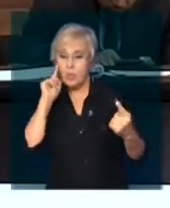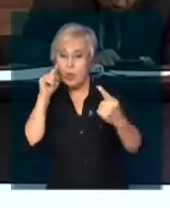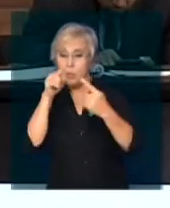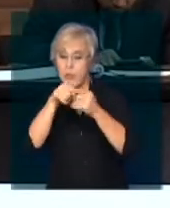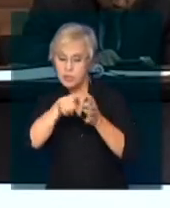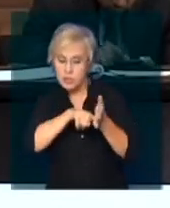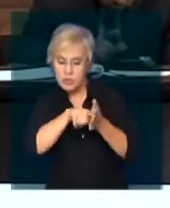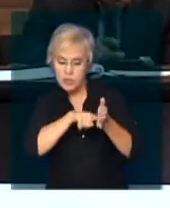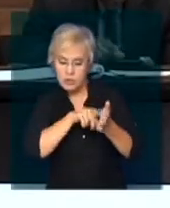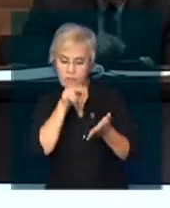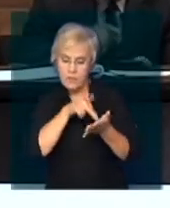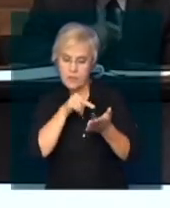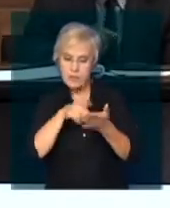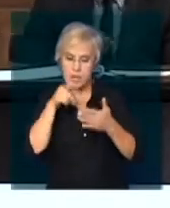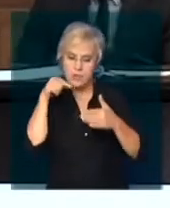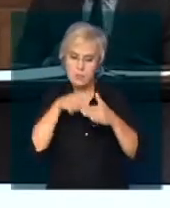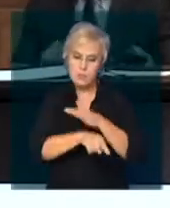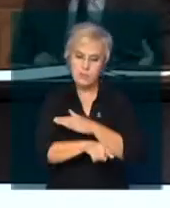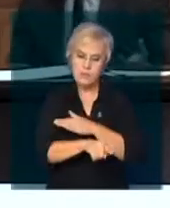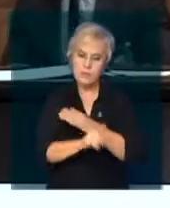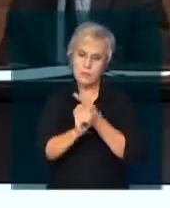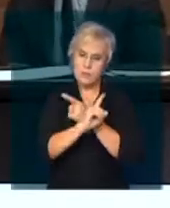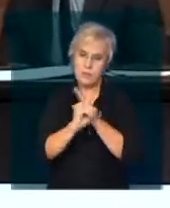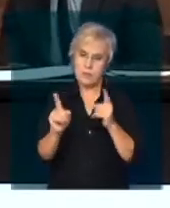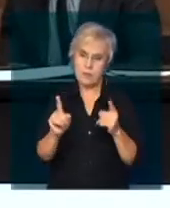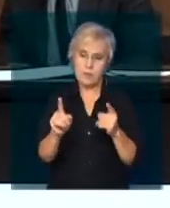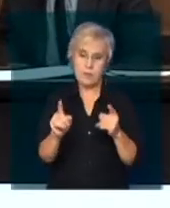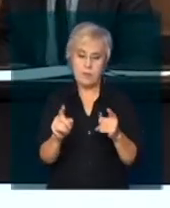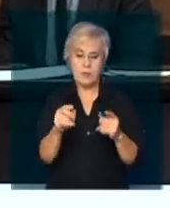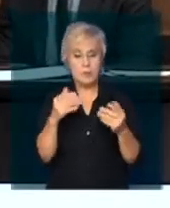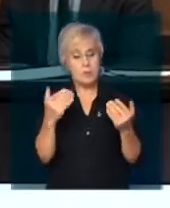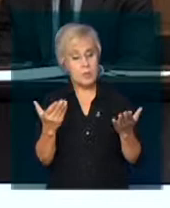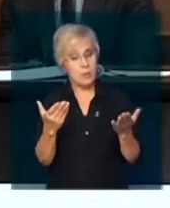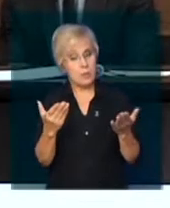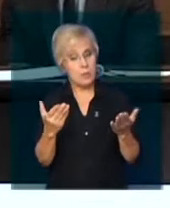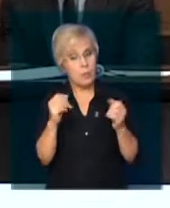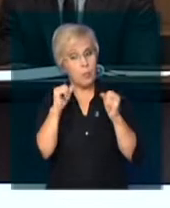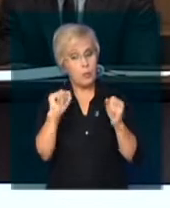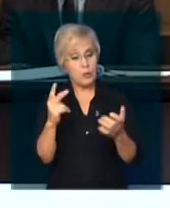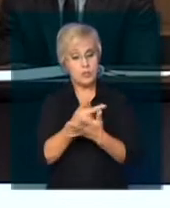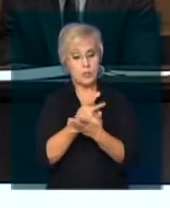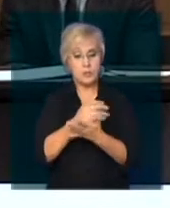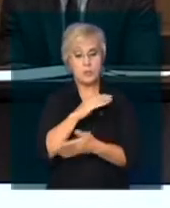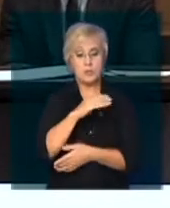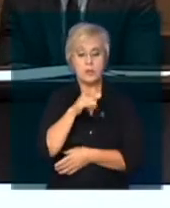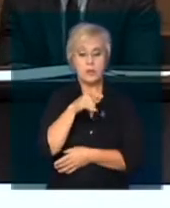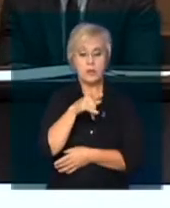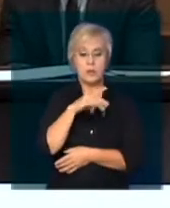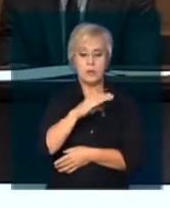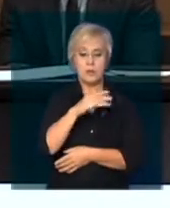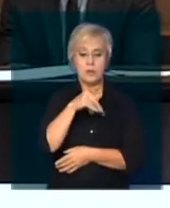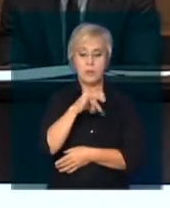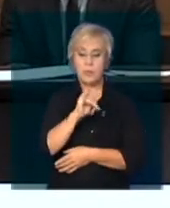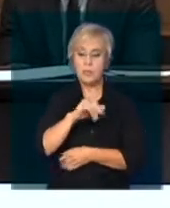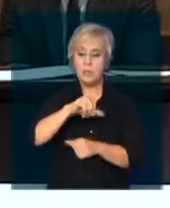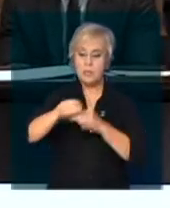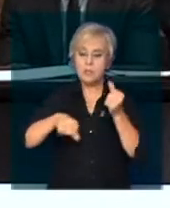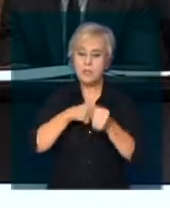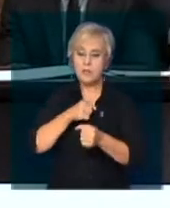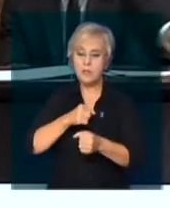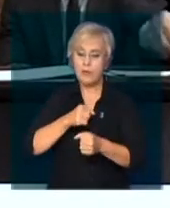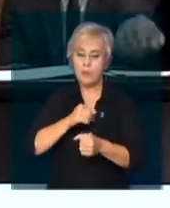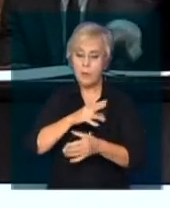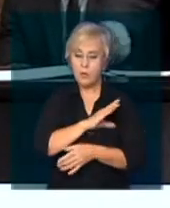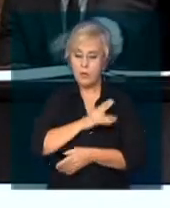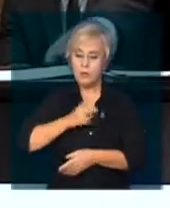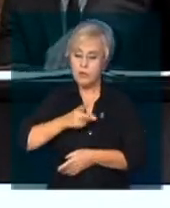de fato determinado. Senão, a CPI acaba virando, como muitas vezes já virou, uma comissão permanente com poderes